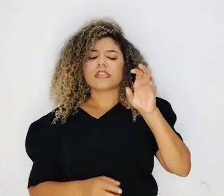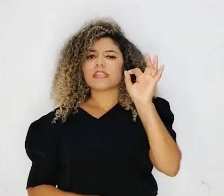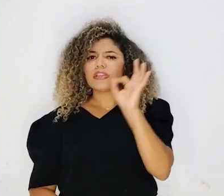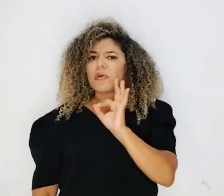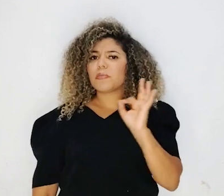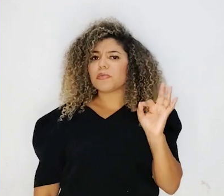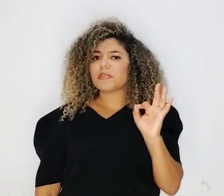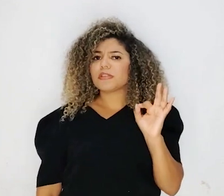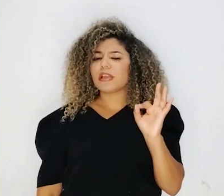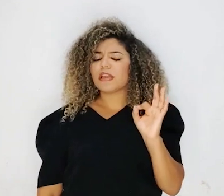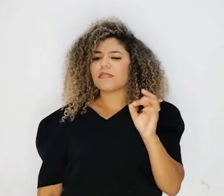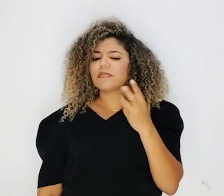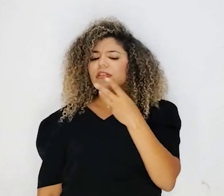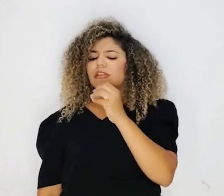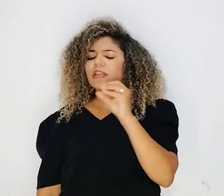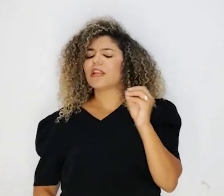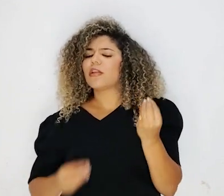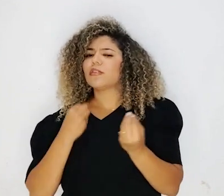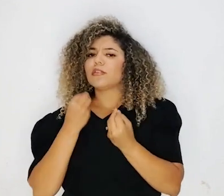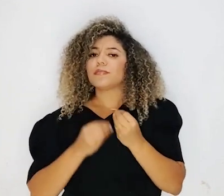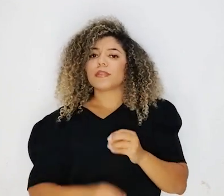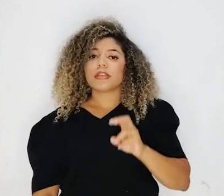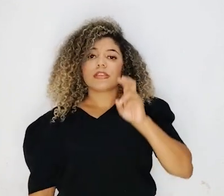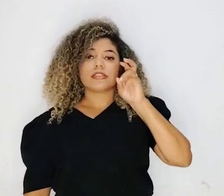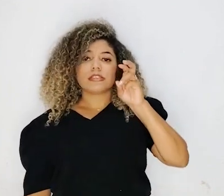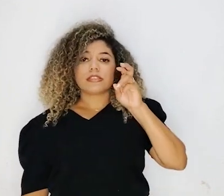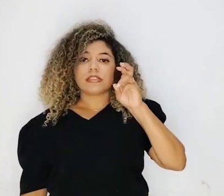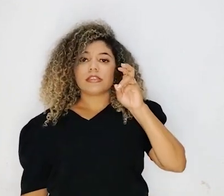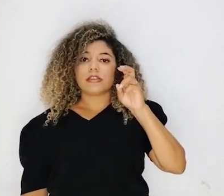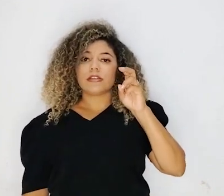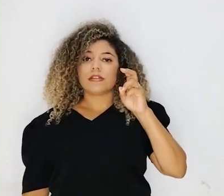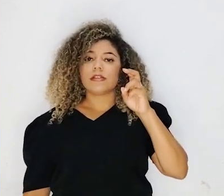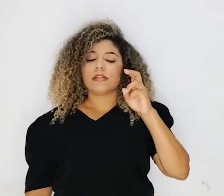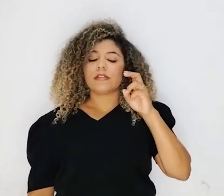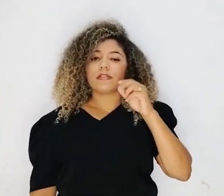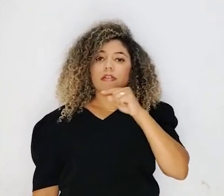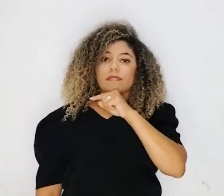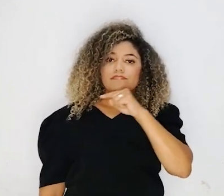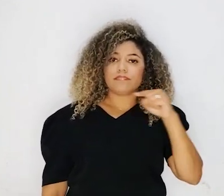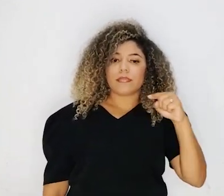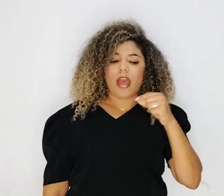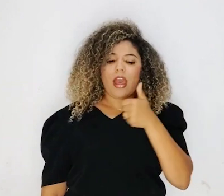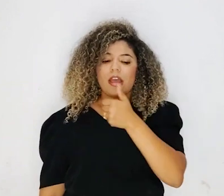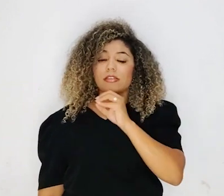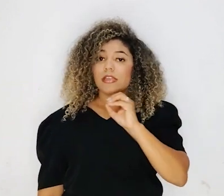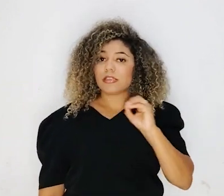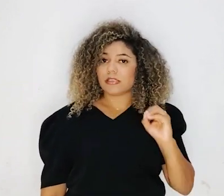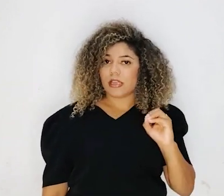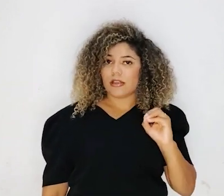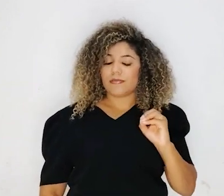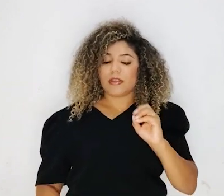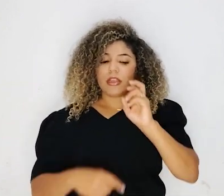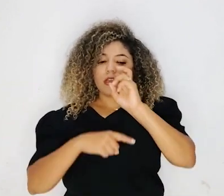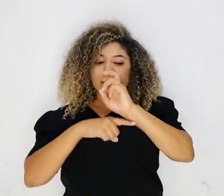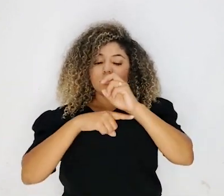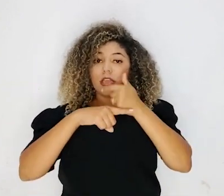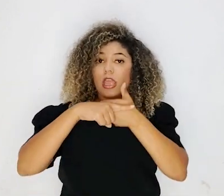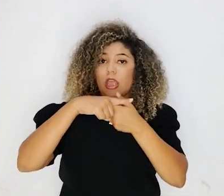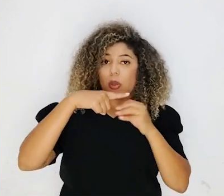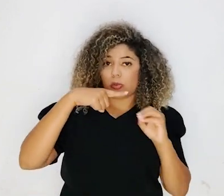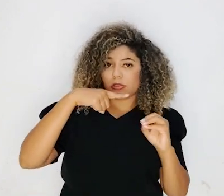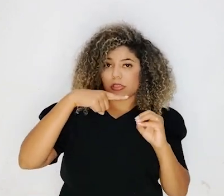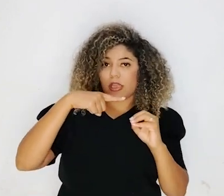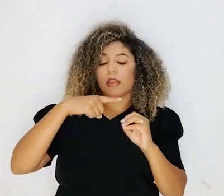5% em cima desse valor. Seria 5 sobre 100. É uma das maneiras que nós